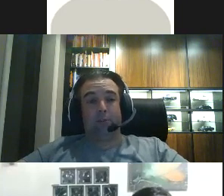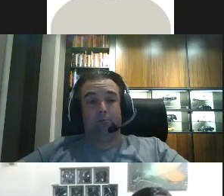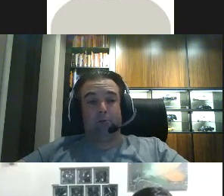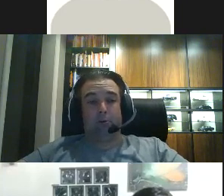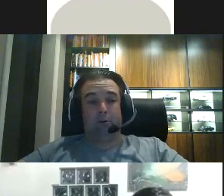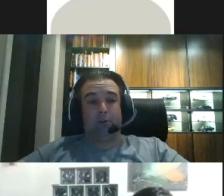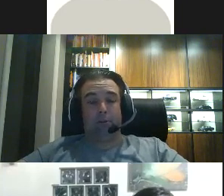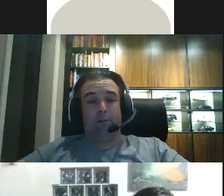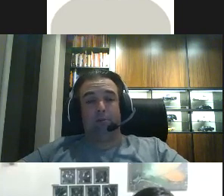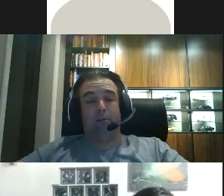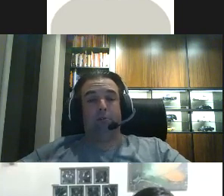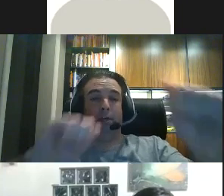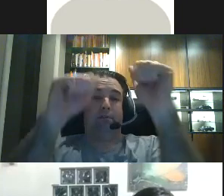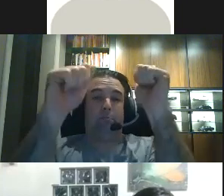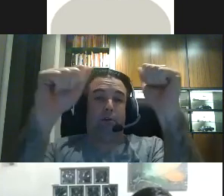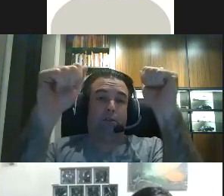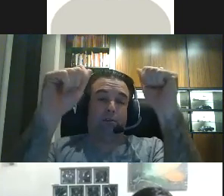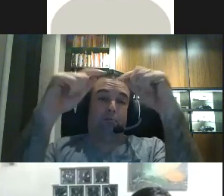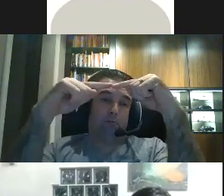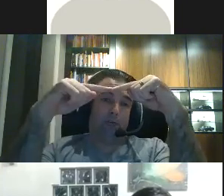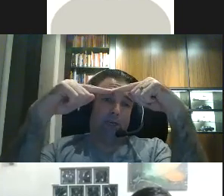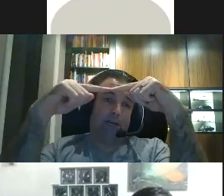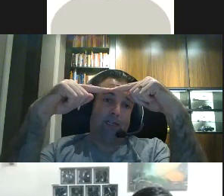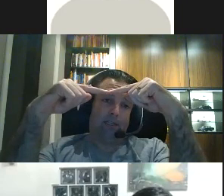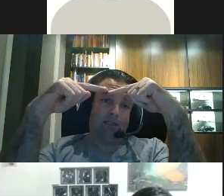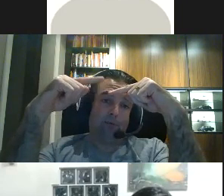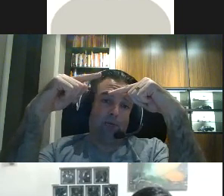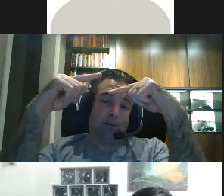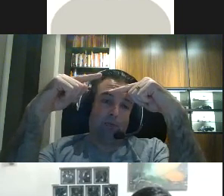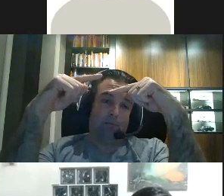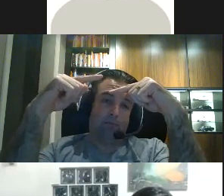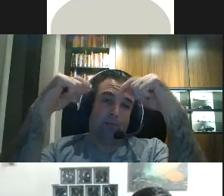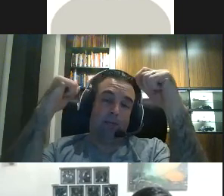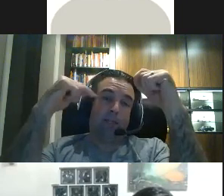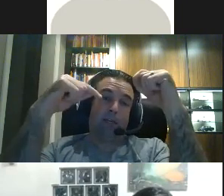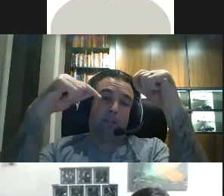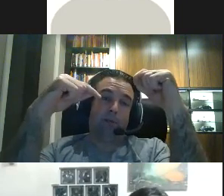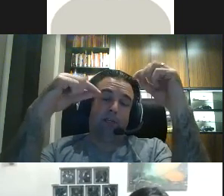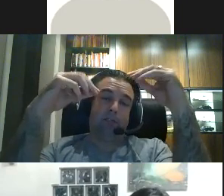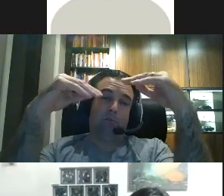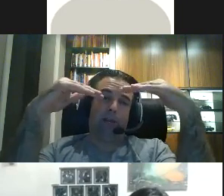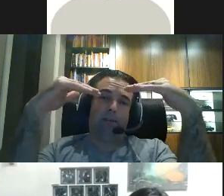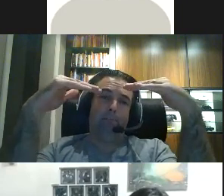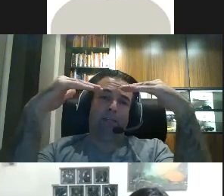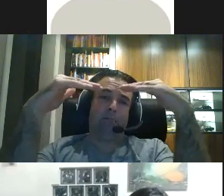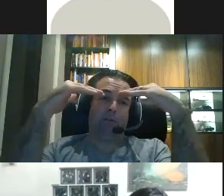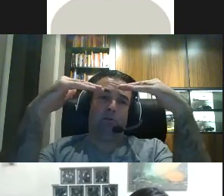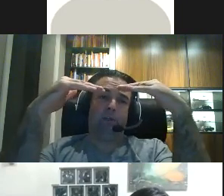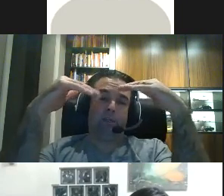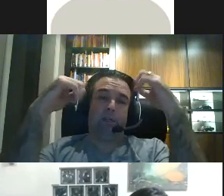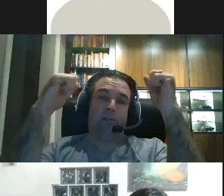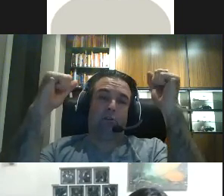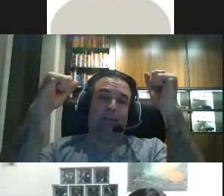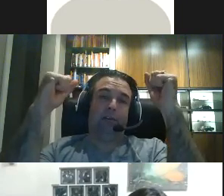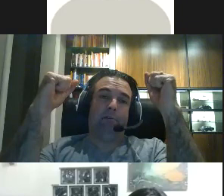Fases do ciclo hidrológico, então. Temos a evaporação, que é a ascensão da água. Transpiração é a mesma